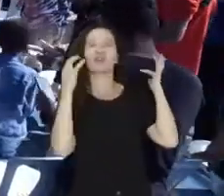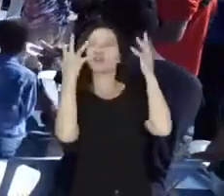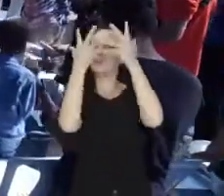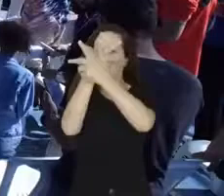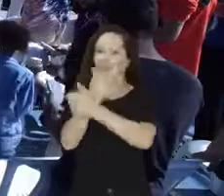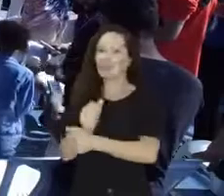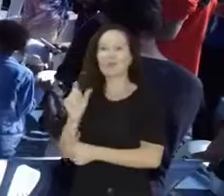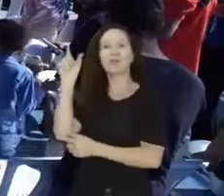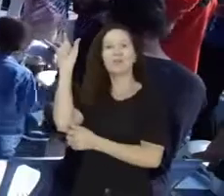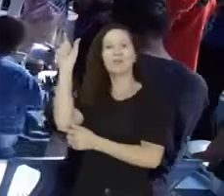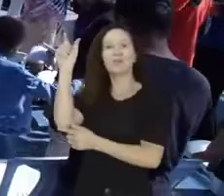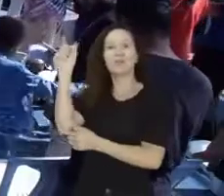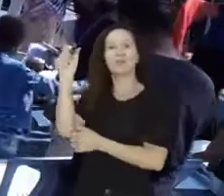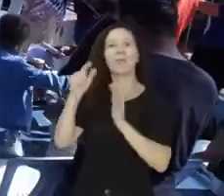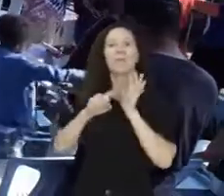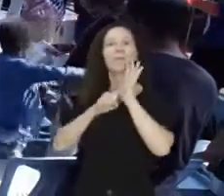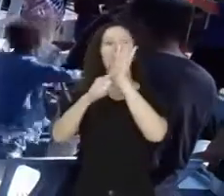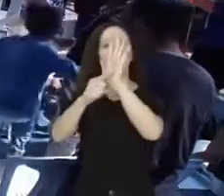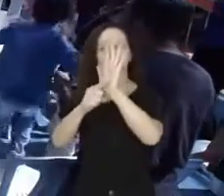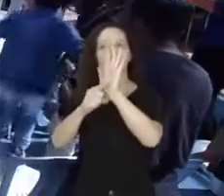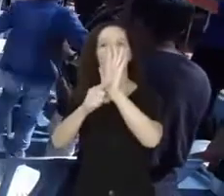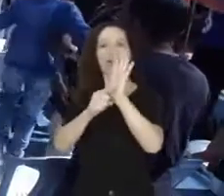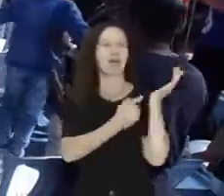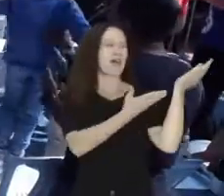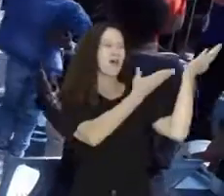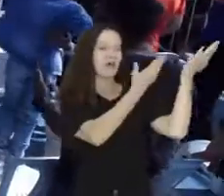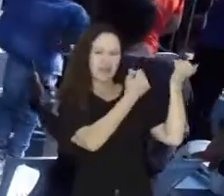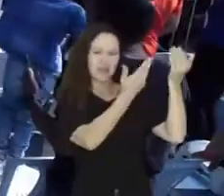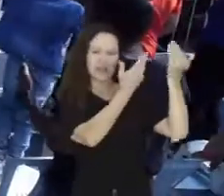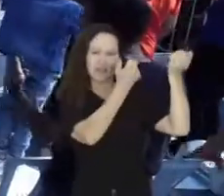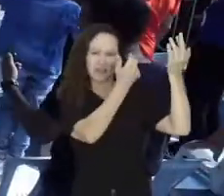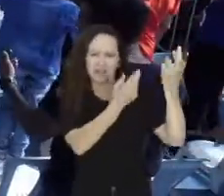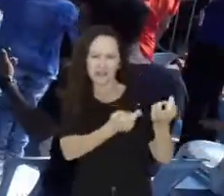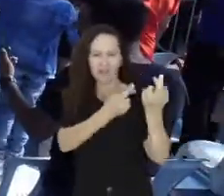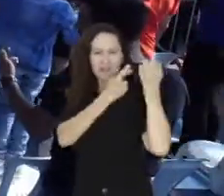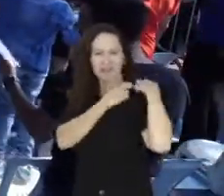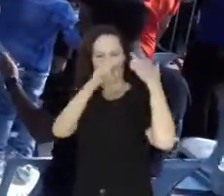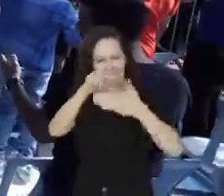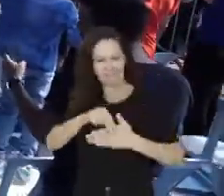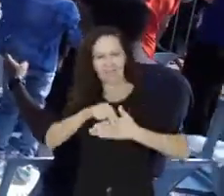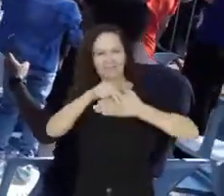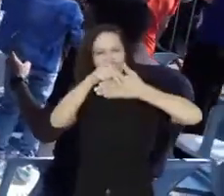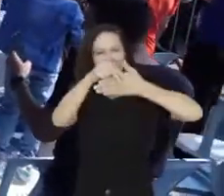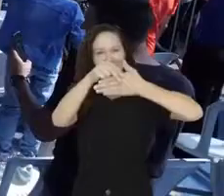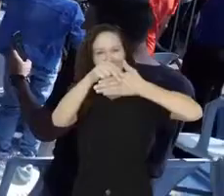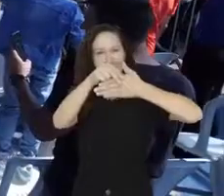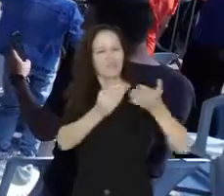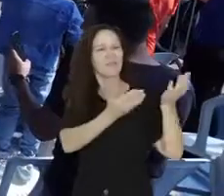é isso aí. É a juventude representando. É a juventude com Lula.